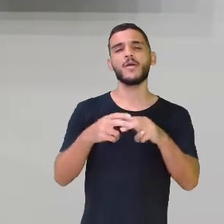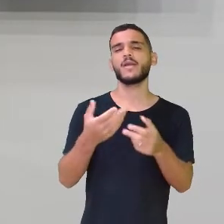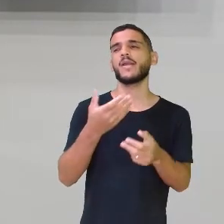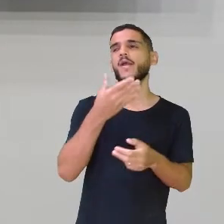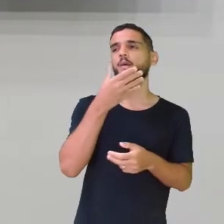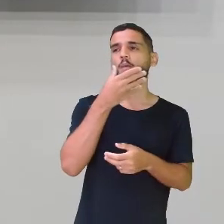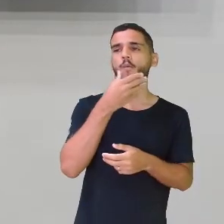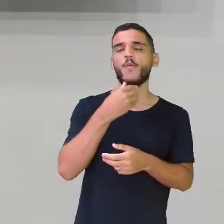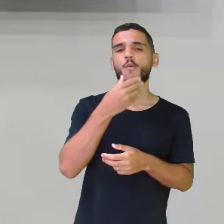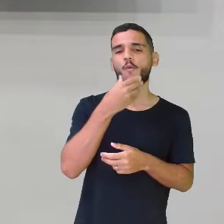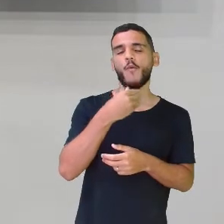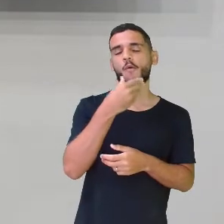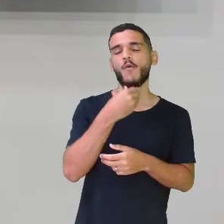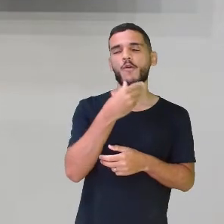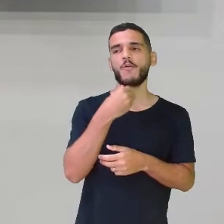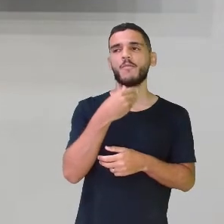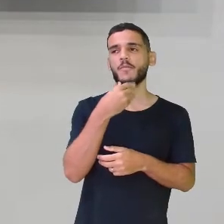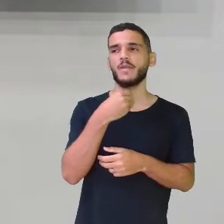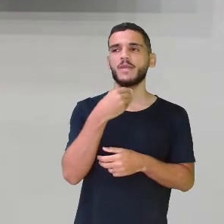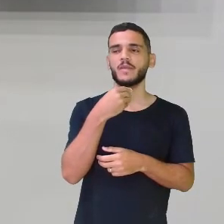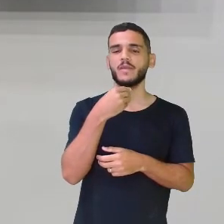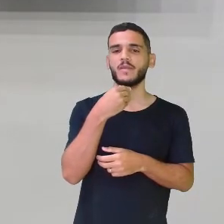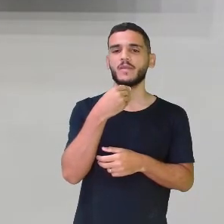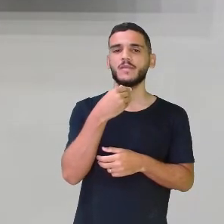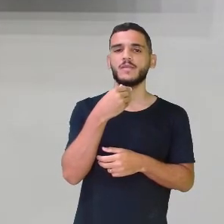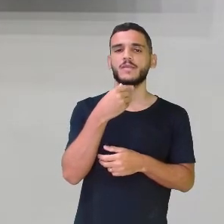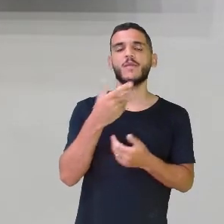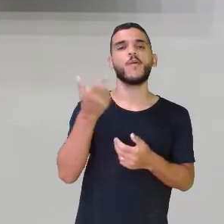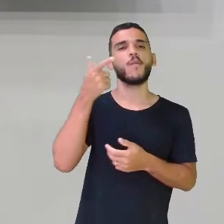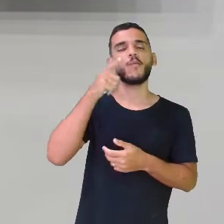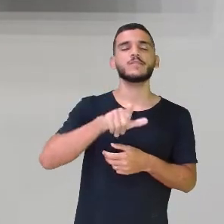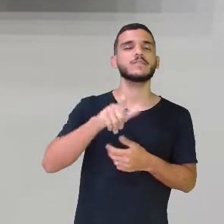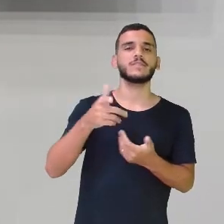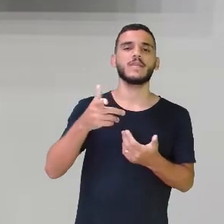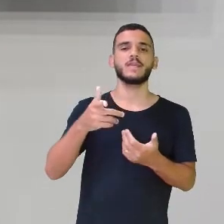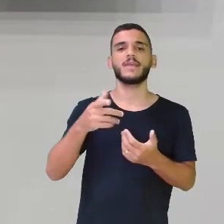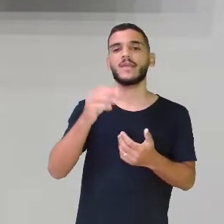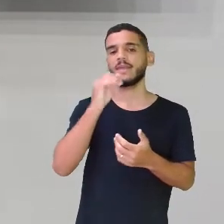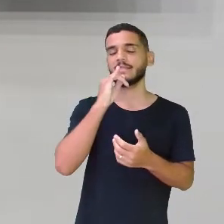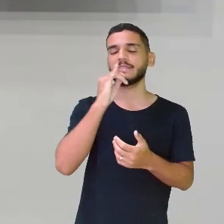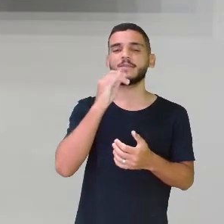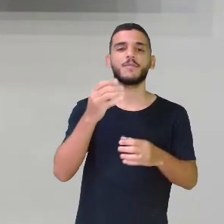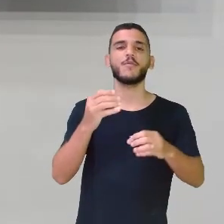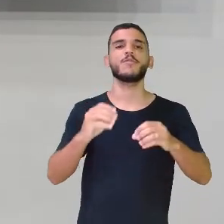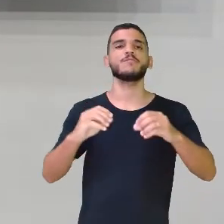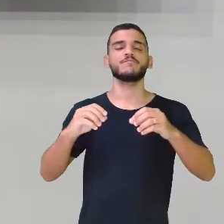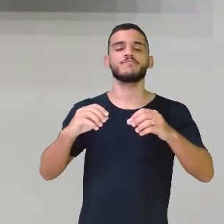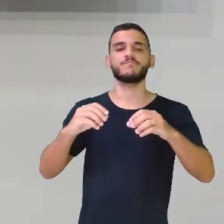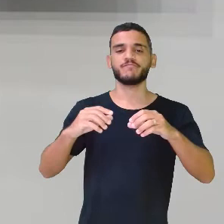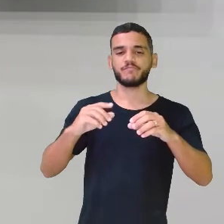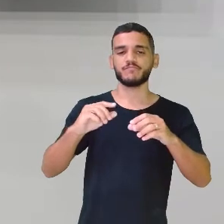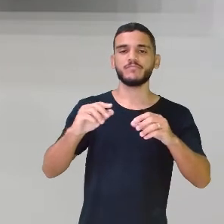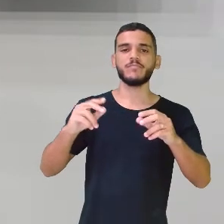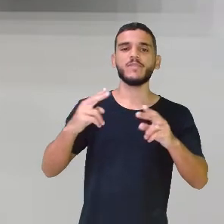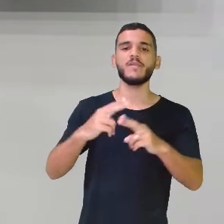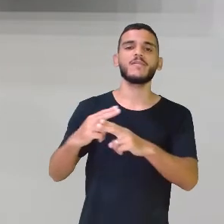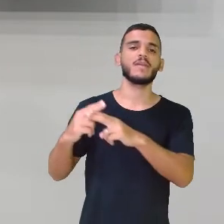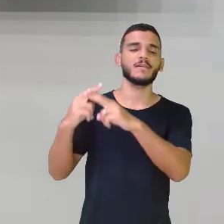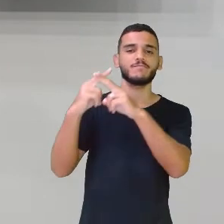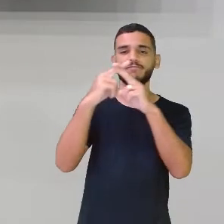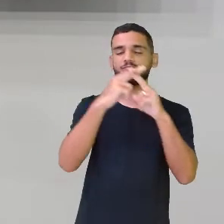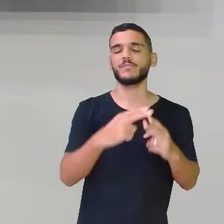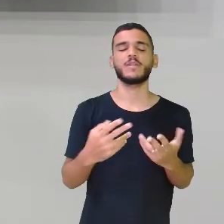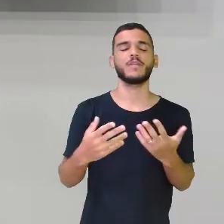homem ficar no espaço flutuando? Já pararam